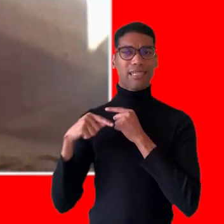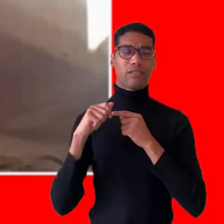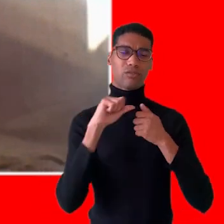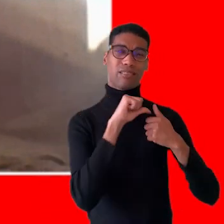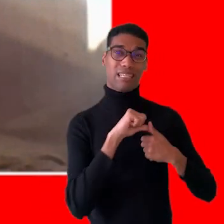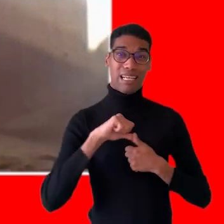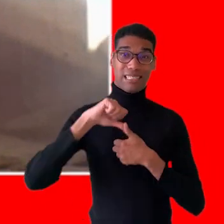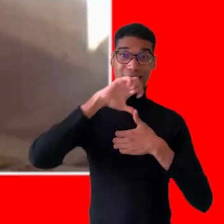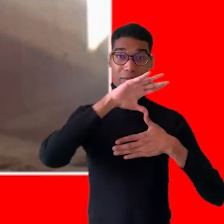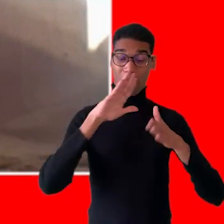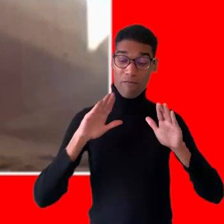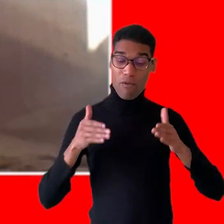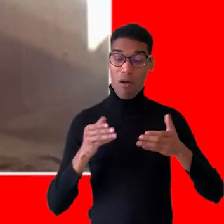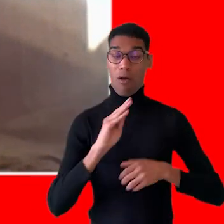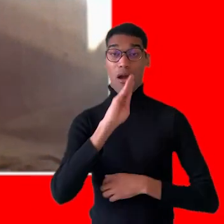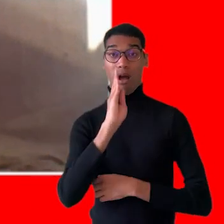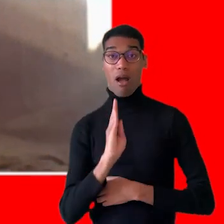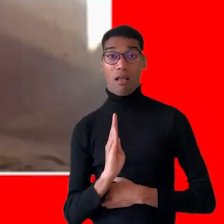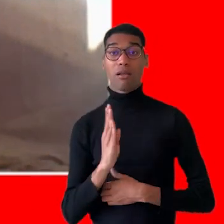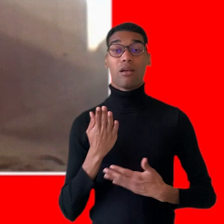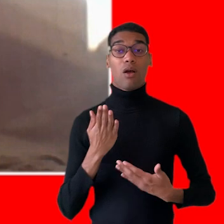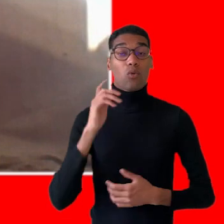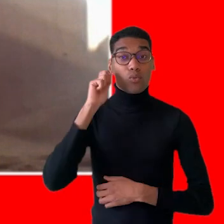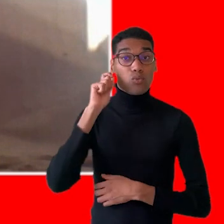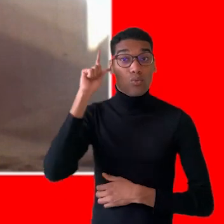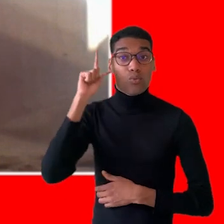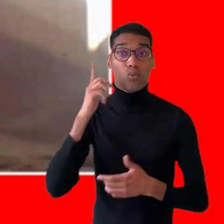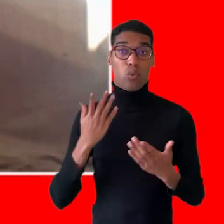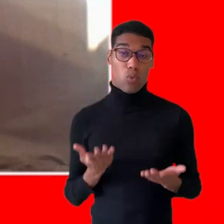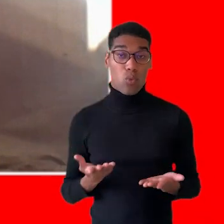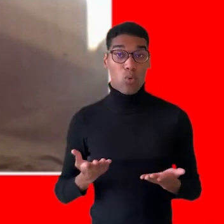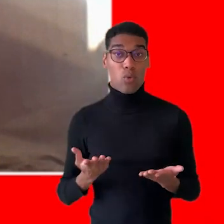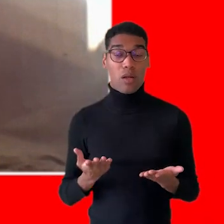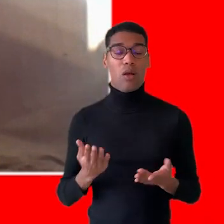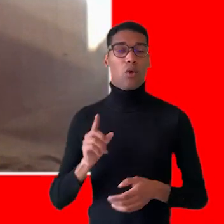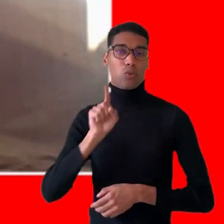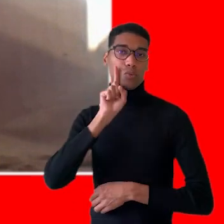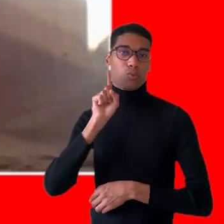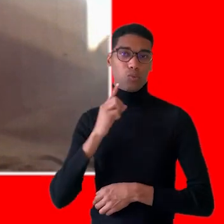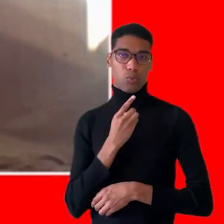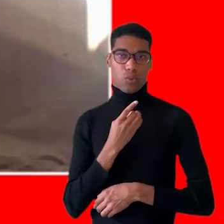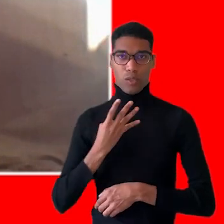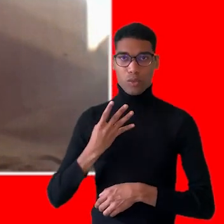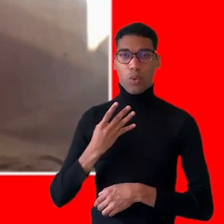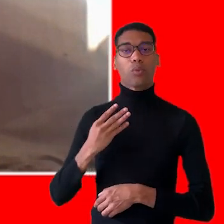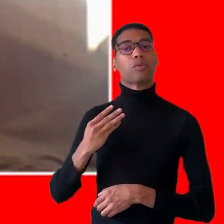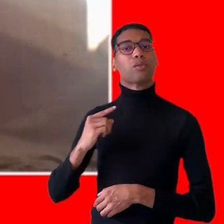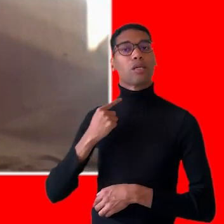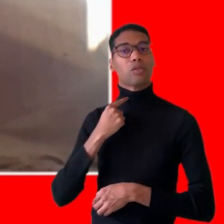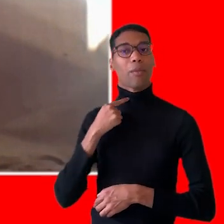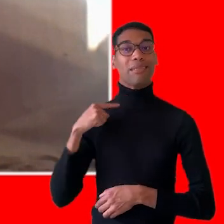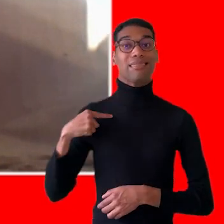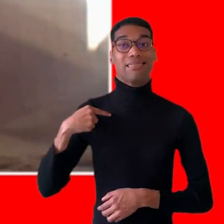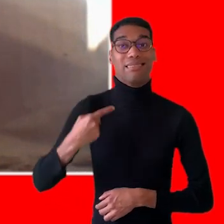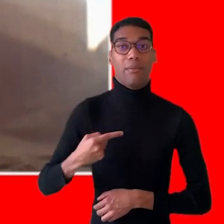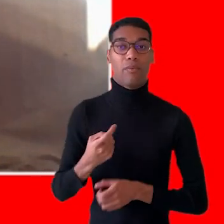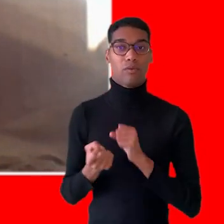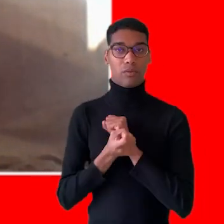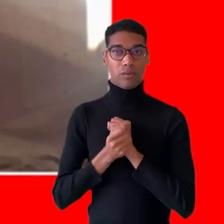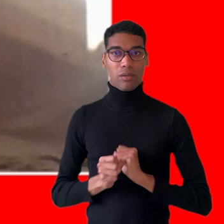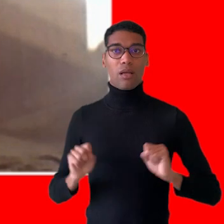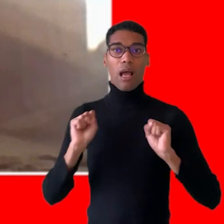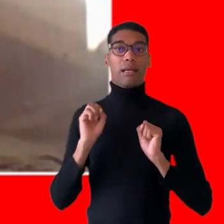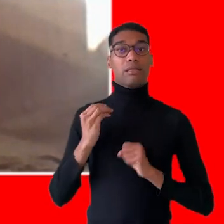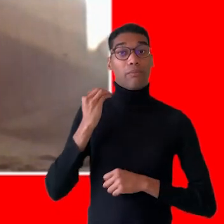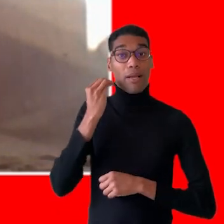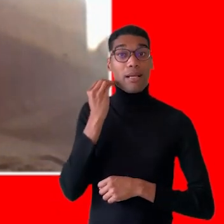em particular, né? As nossas culturas, o 14 de maio, pós-abolição, a